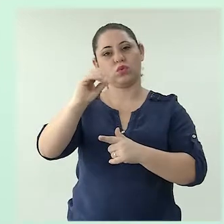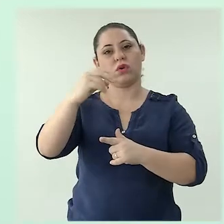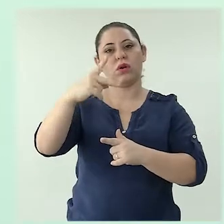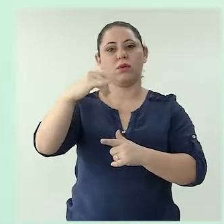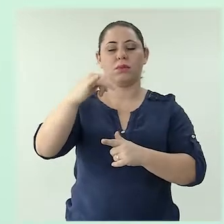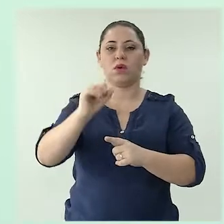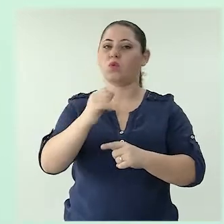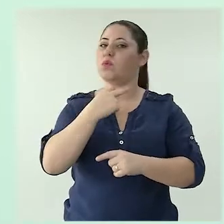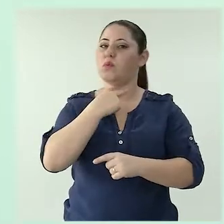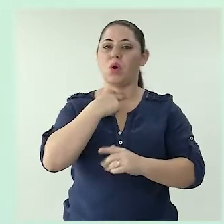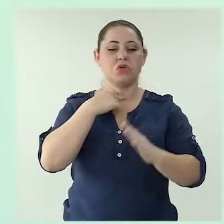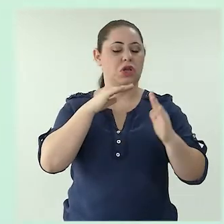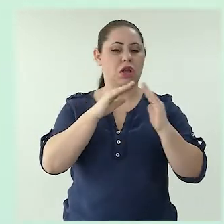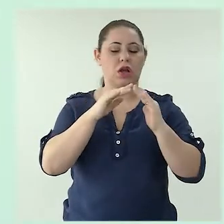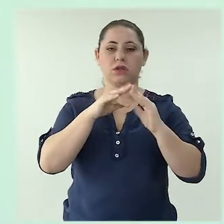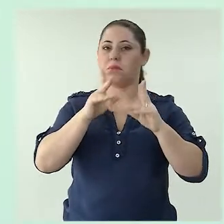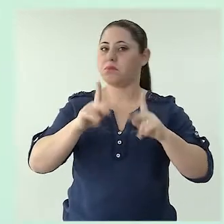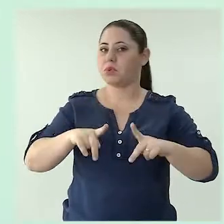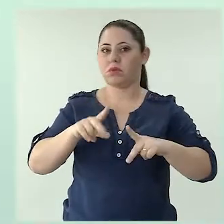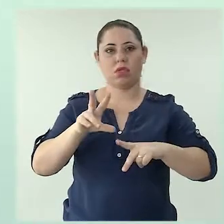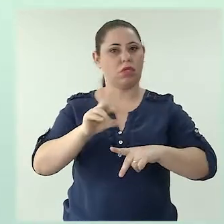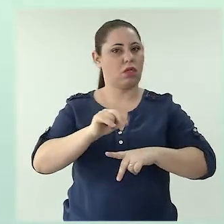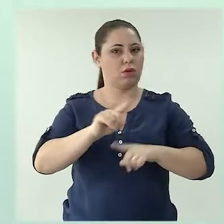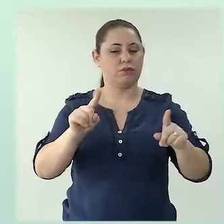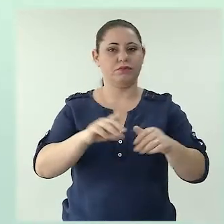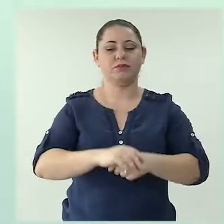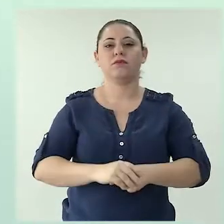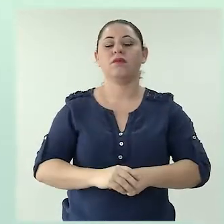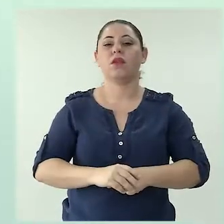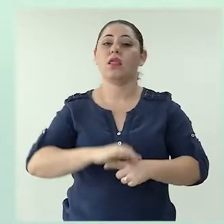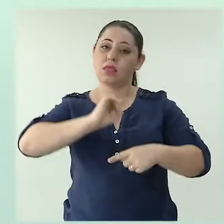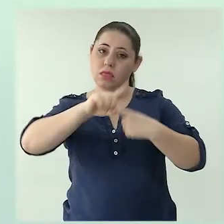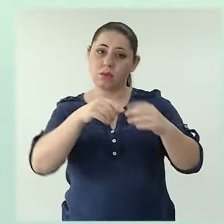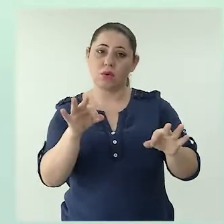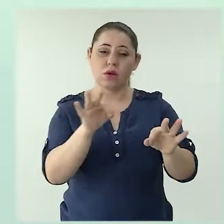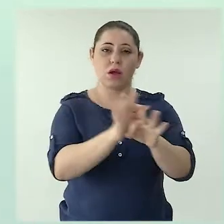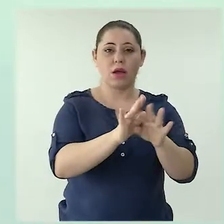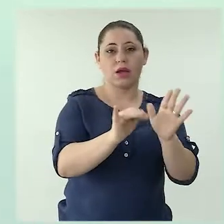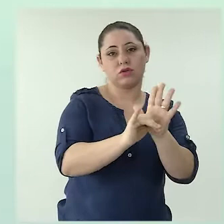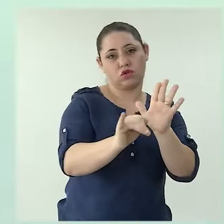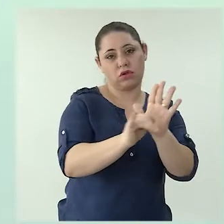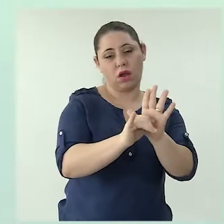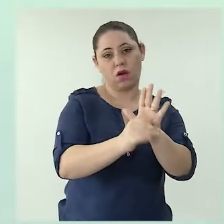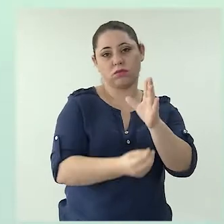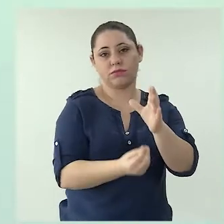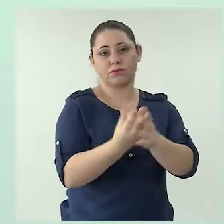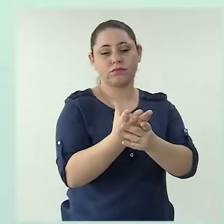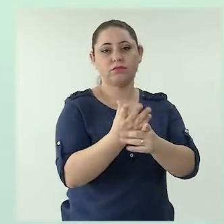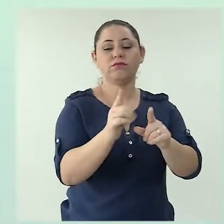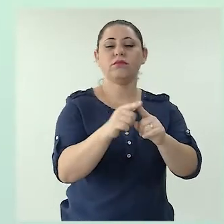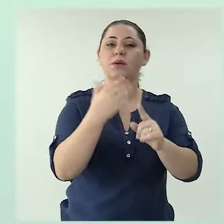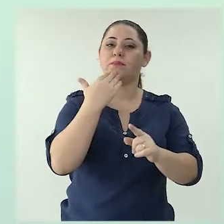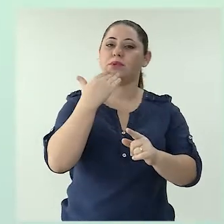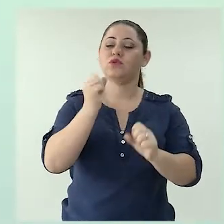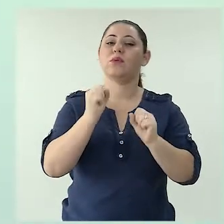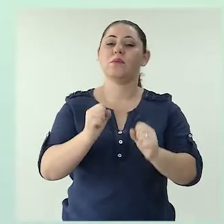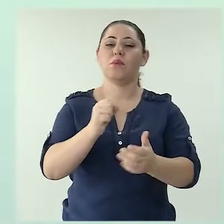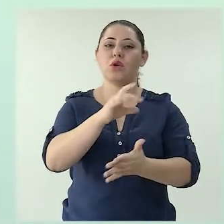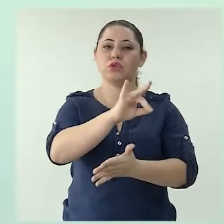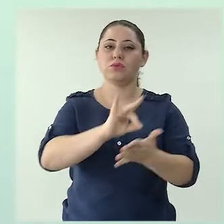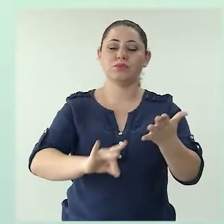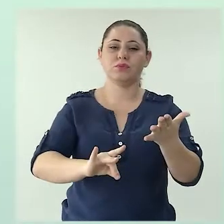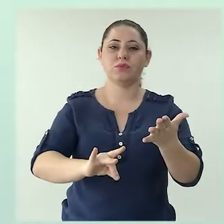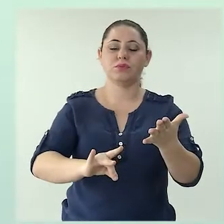não vale para bens públicos, por exemplo. Feitas as diligências, é publicado em edital e o pedido pode ser